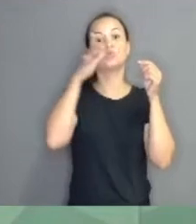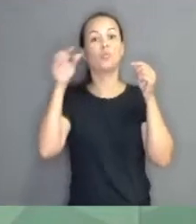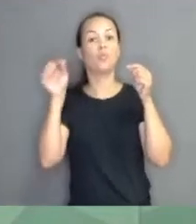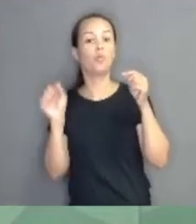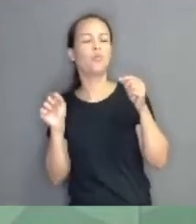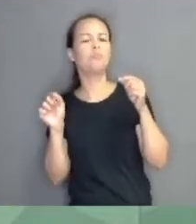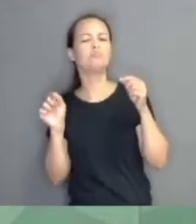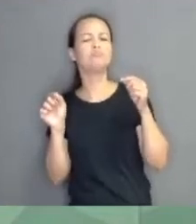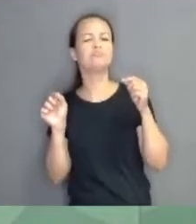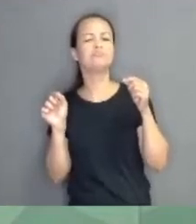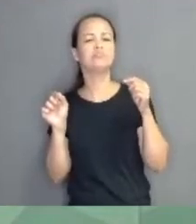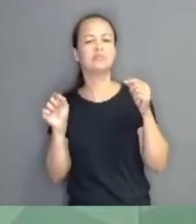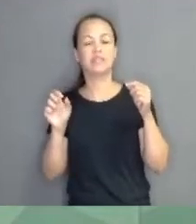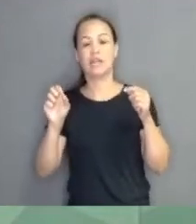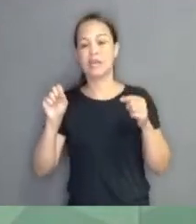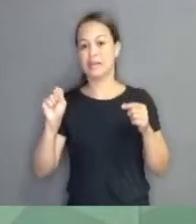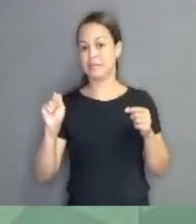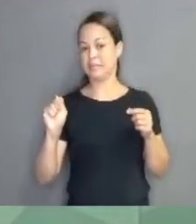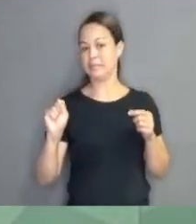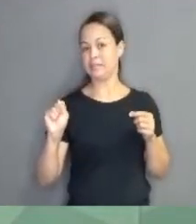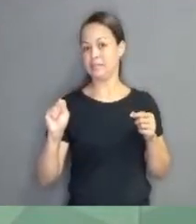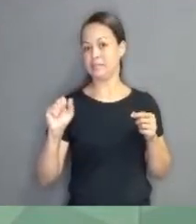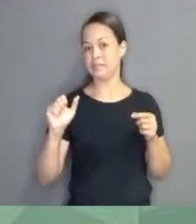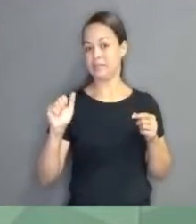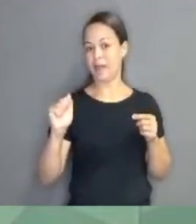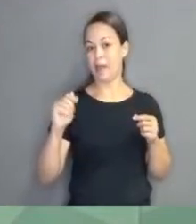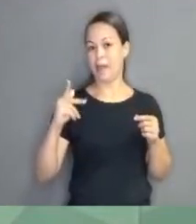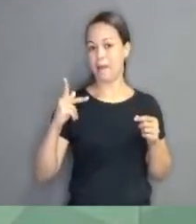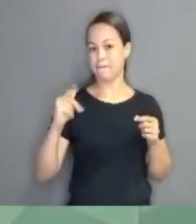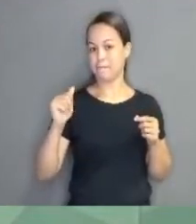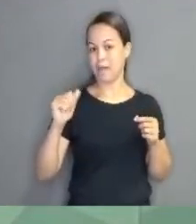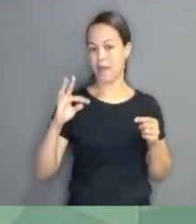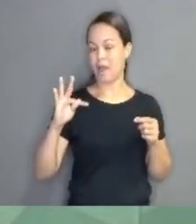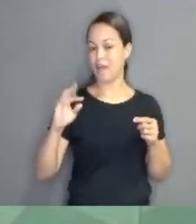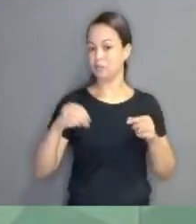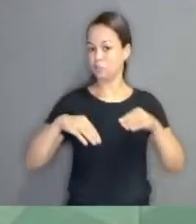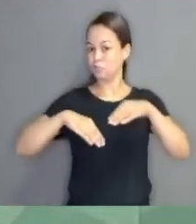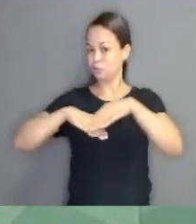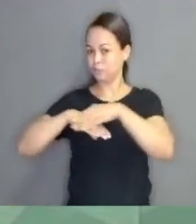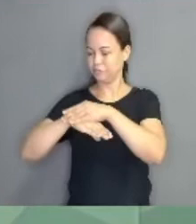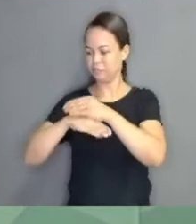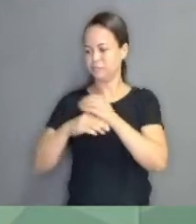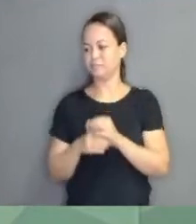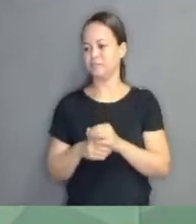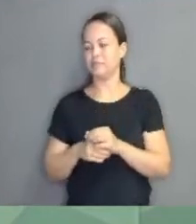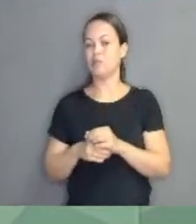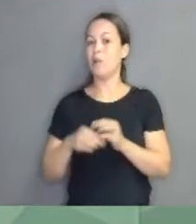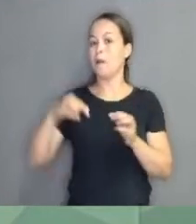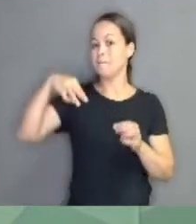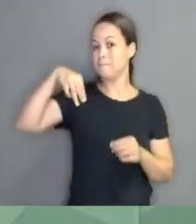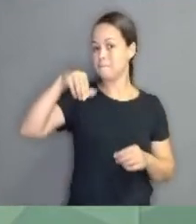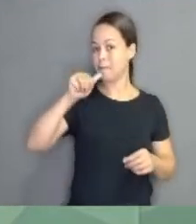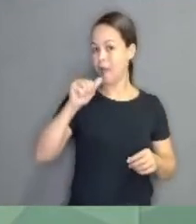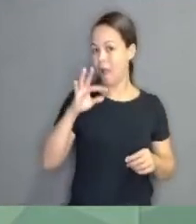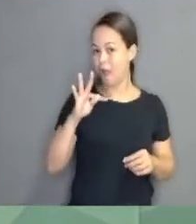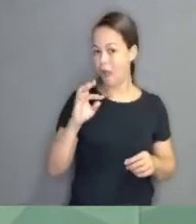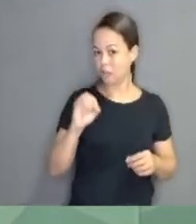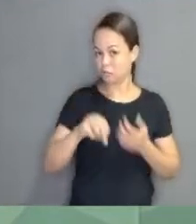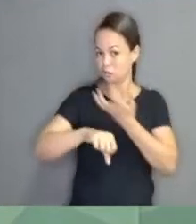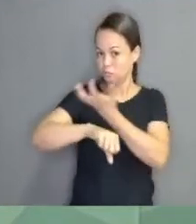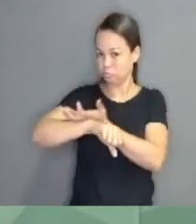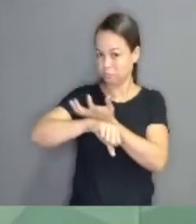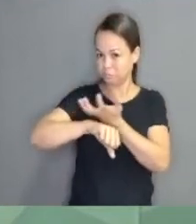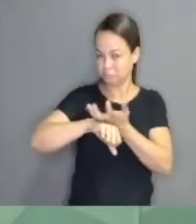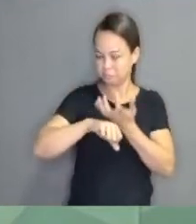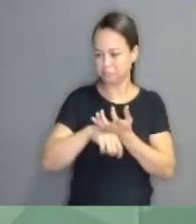rima com o sapato muito bem Mato muito bem